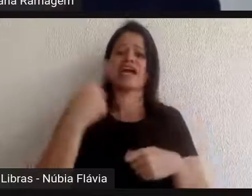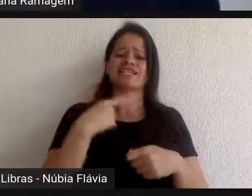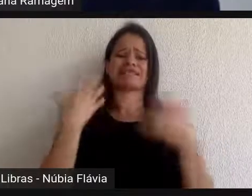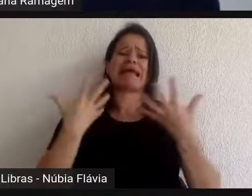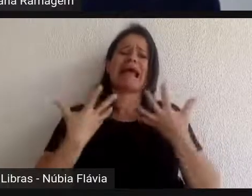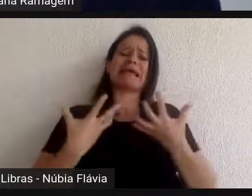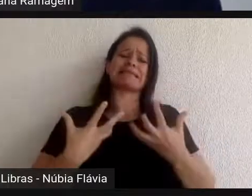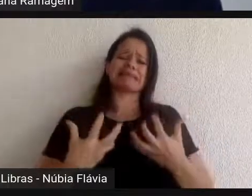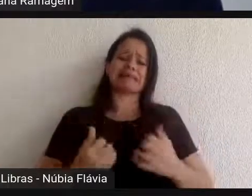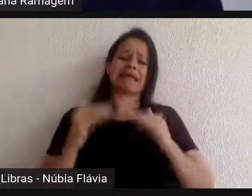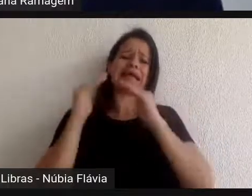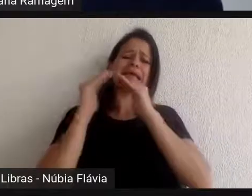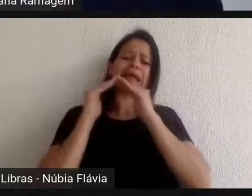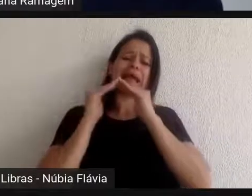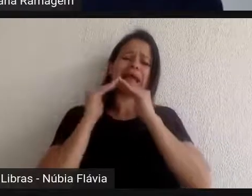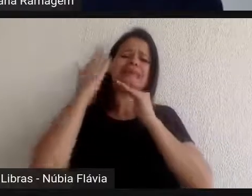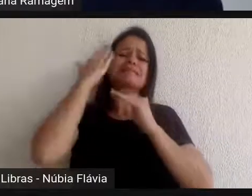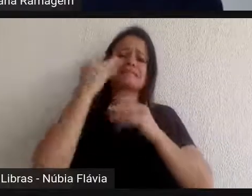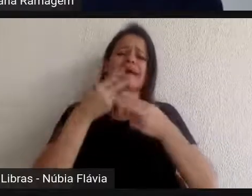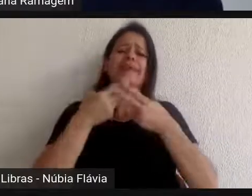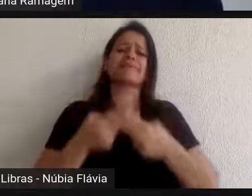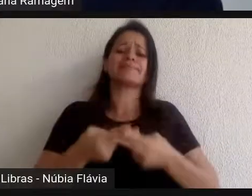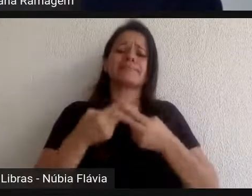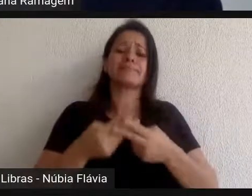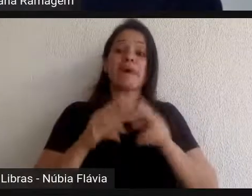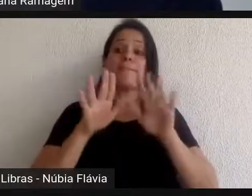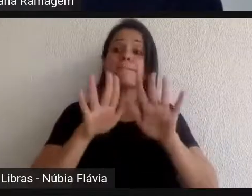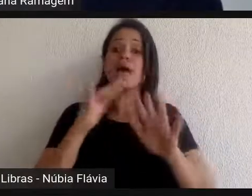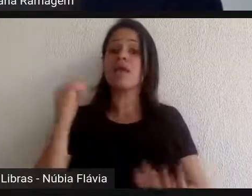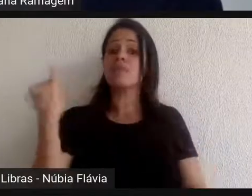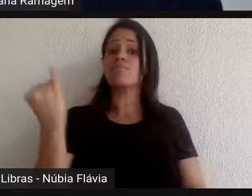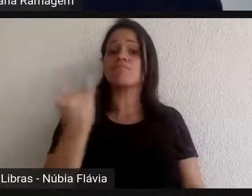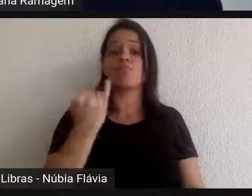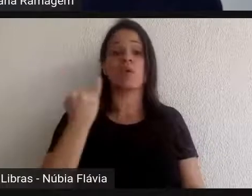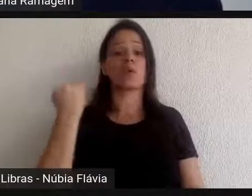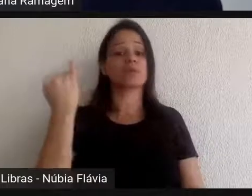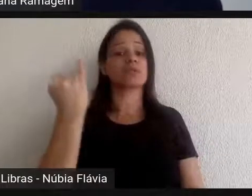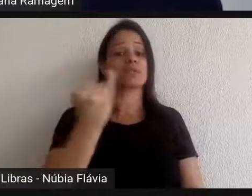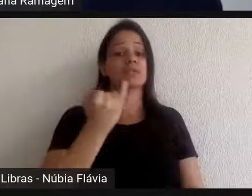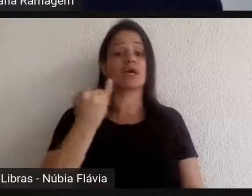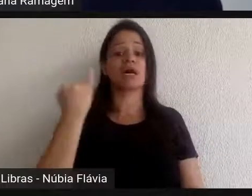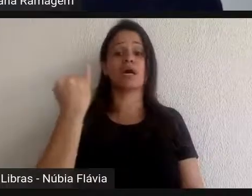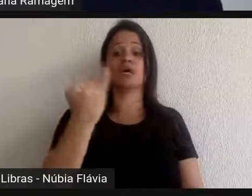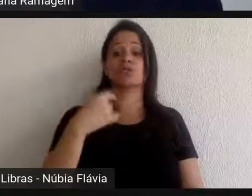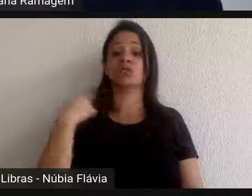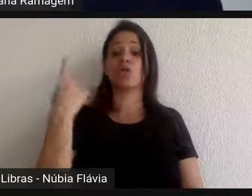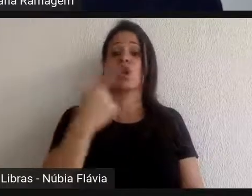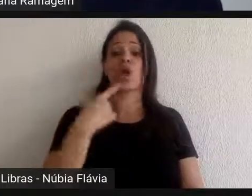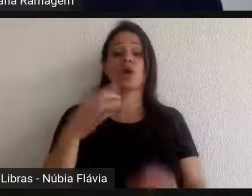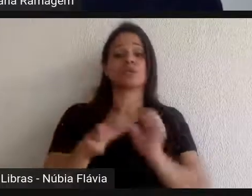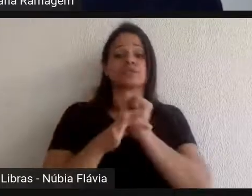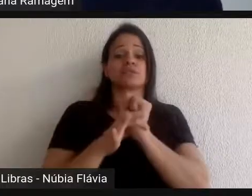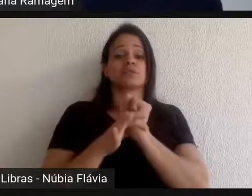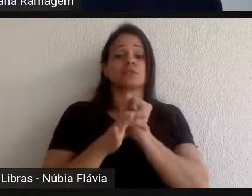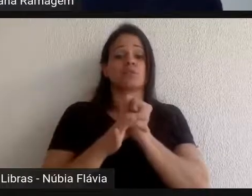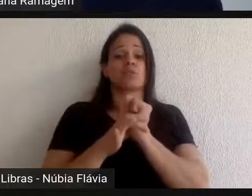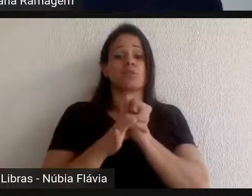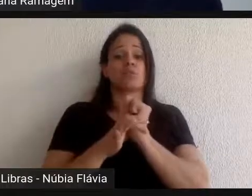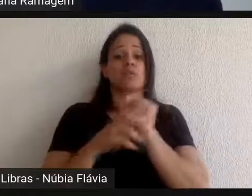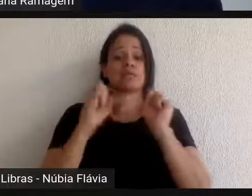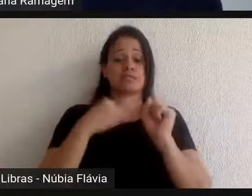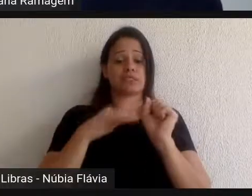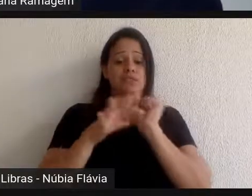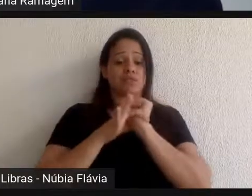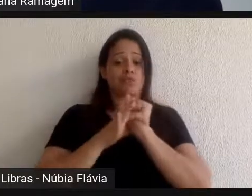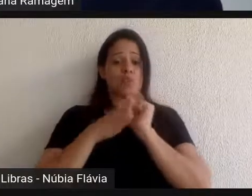gente não aguenta mais, né? Mas é importante isso, né? É importante a gente tentar se preservar, porque quando a gente se preserva, a gente também está